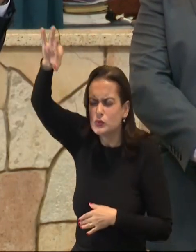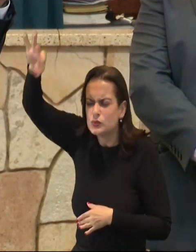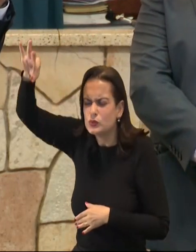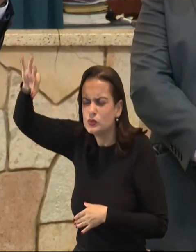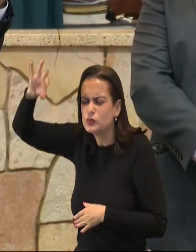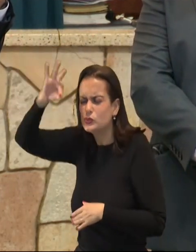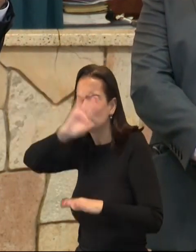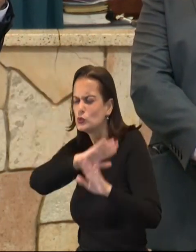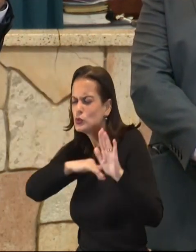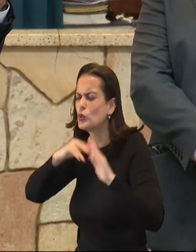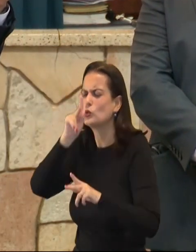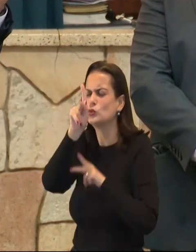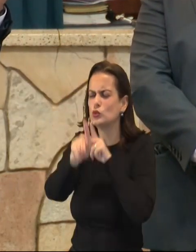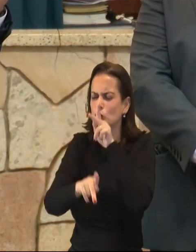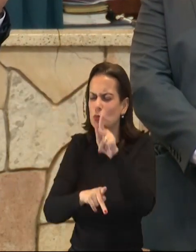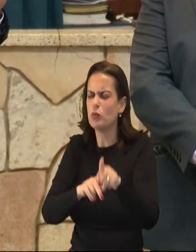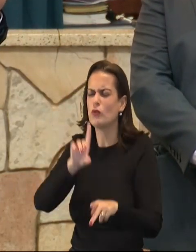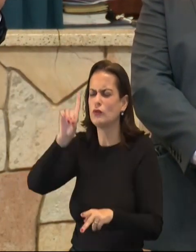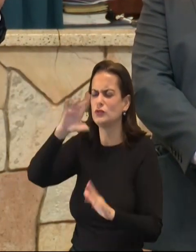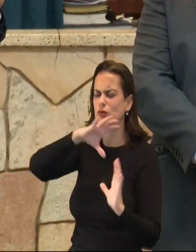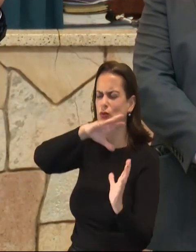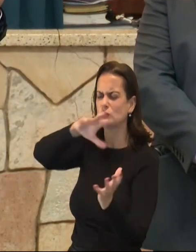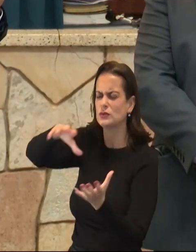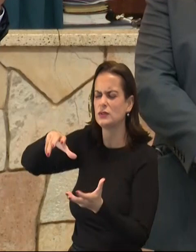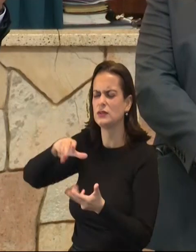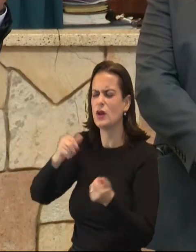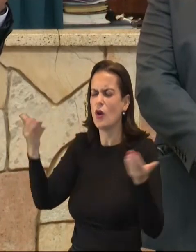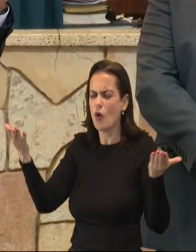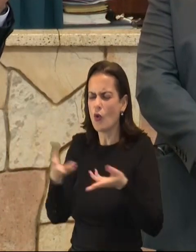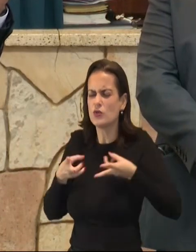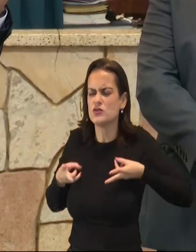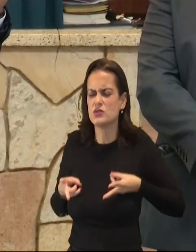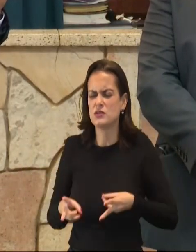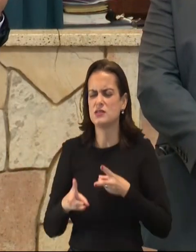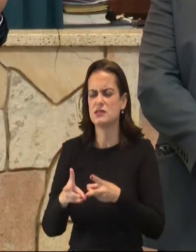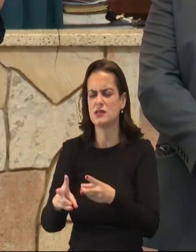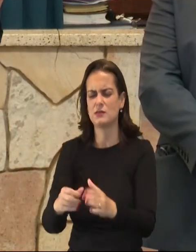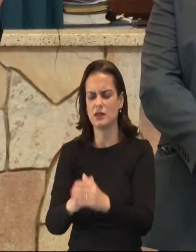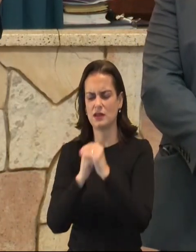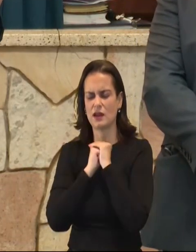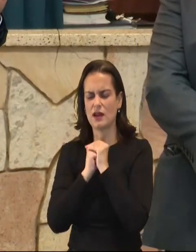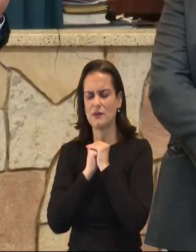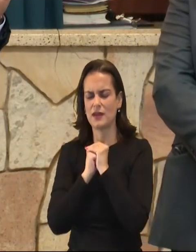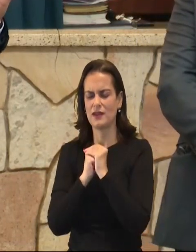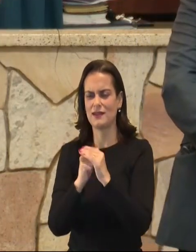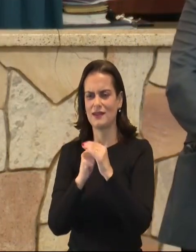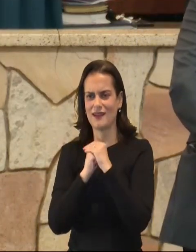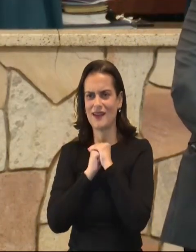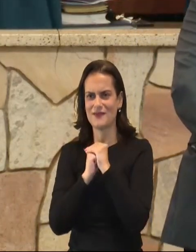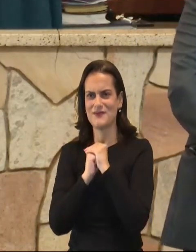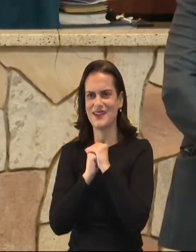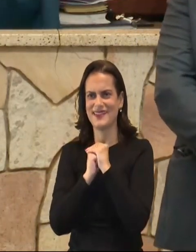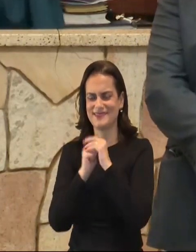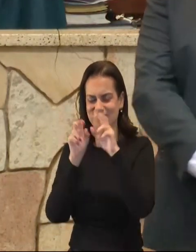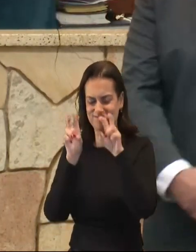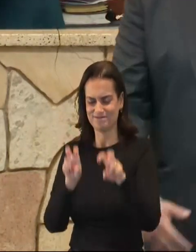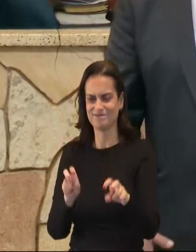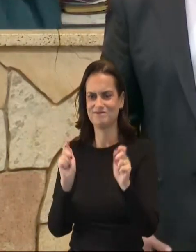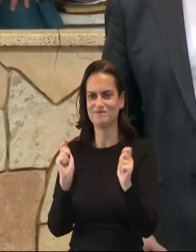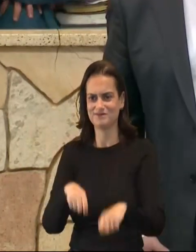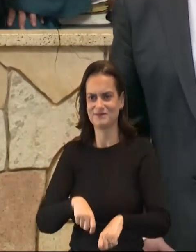igreja e com todo o povo de Deus, em toda a face da terra, hoje e para todos sempre. Amém e amém. Sentar.